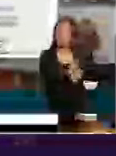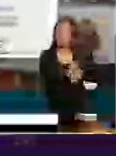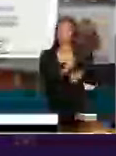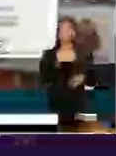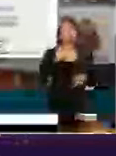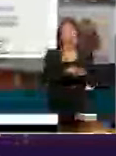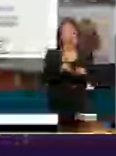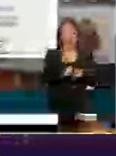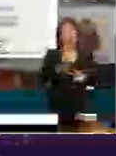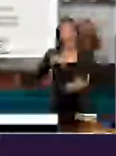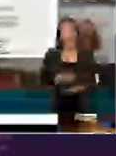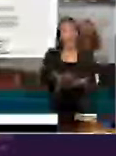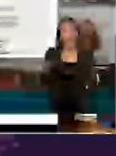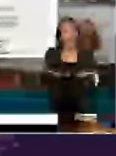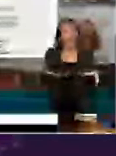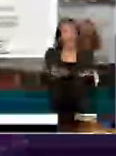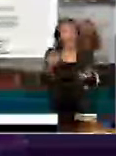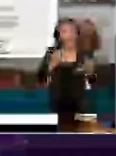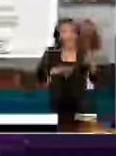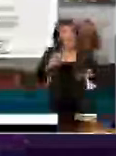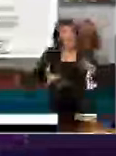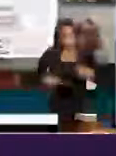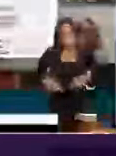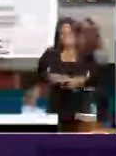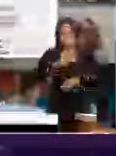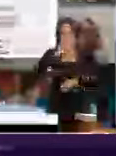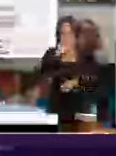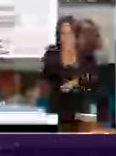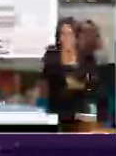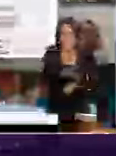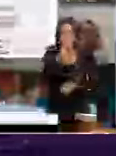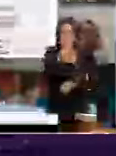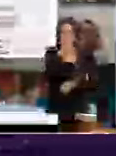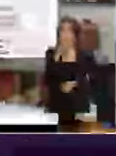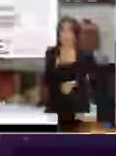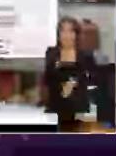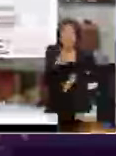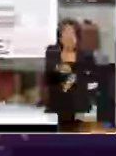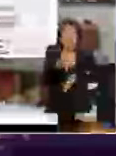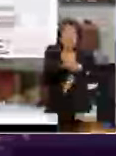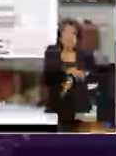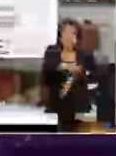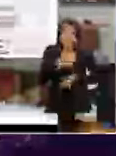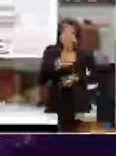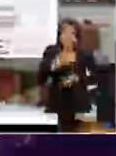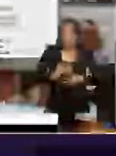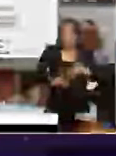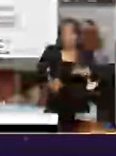alimentação até os dias de hoje e dores com náusea, vômito e perda de sensibilidade com